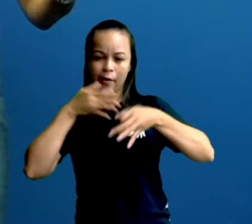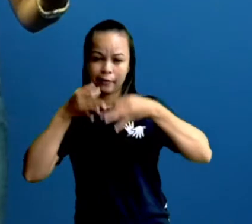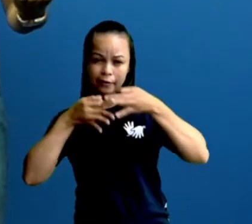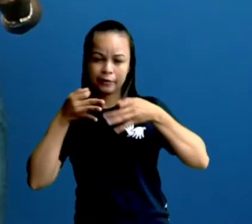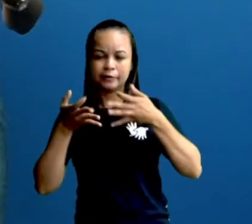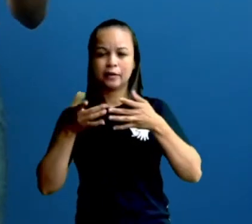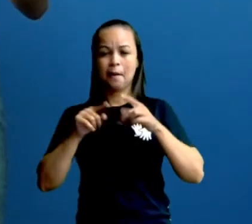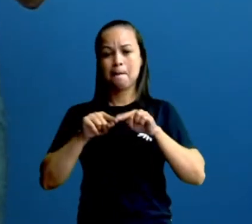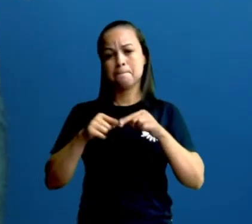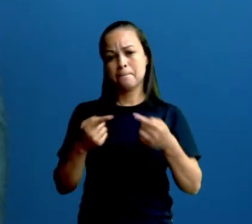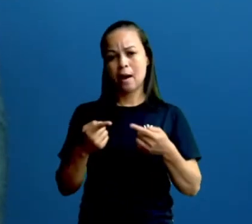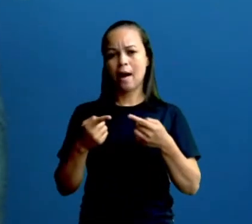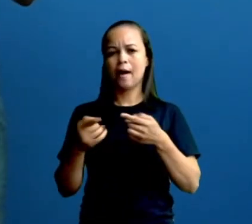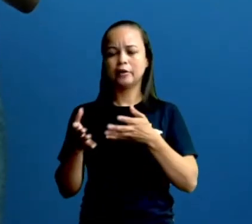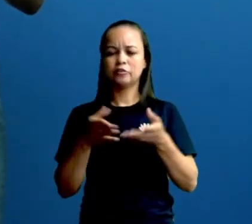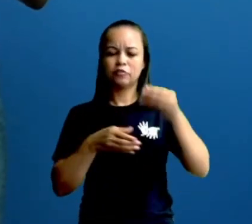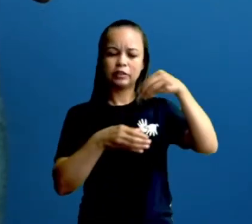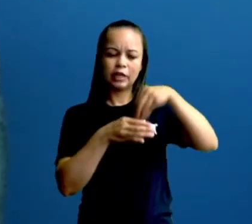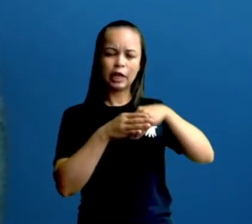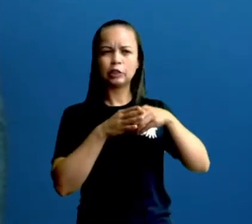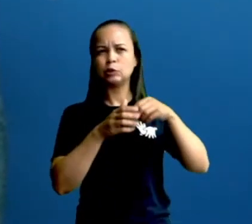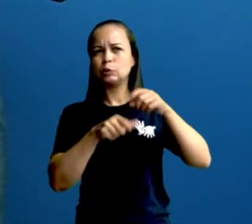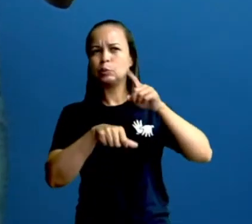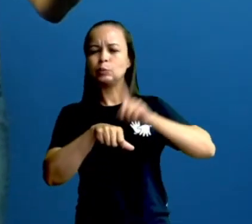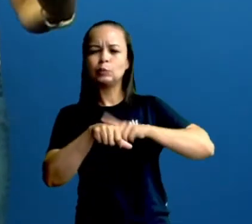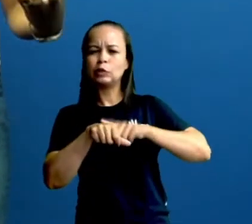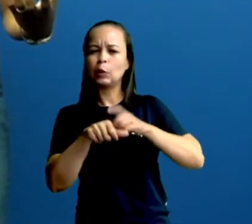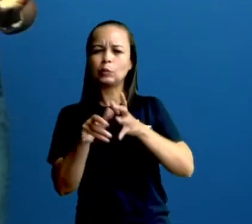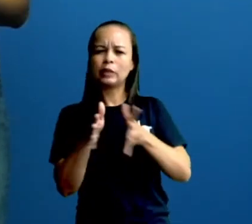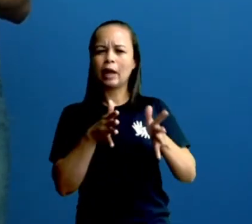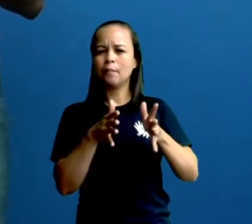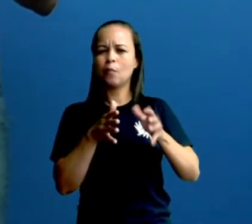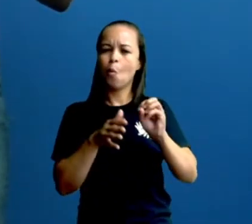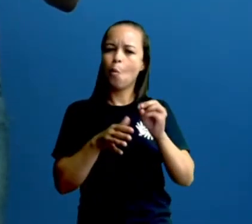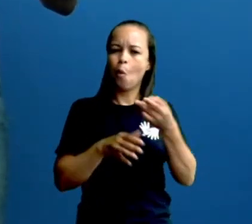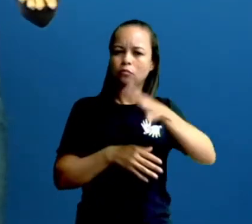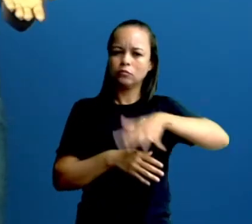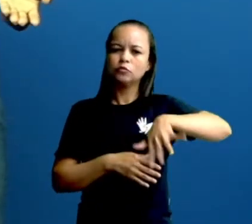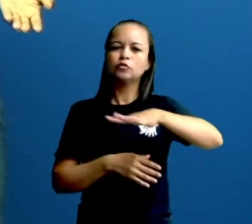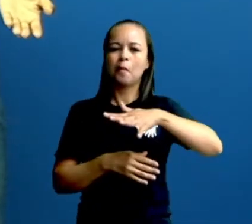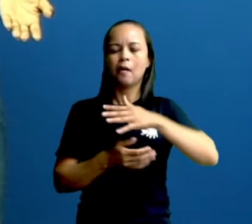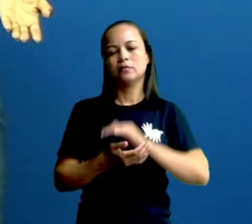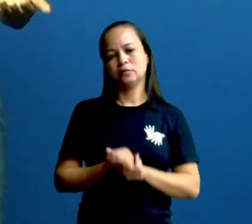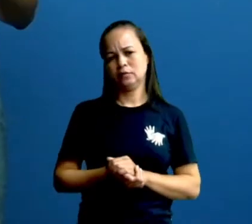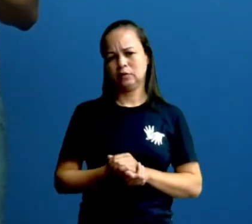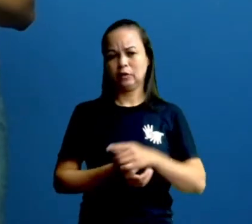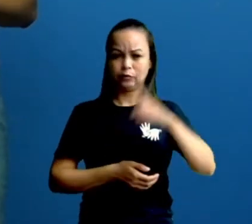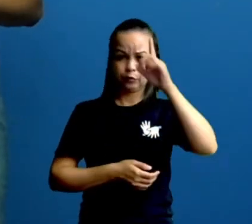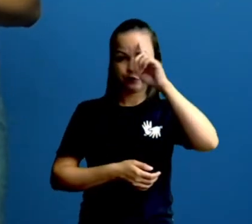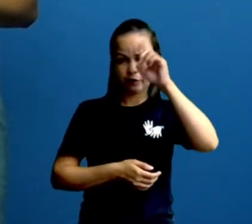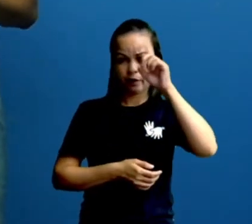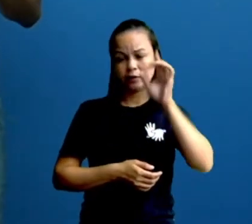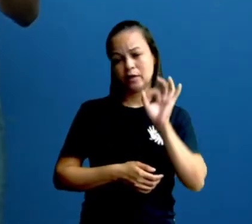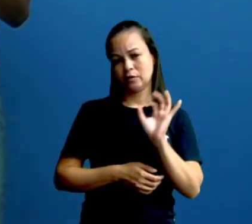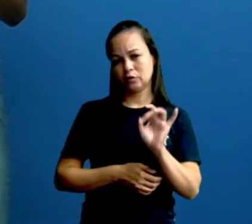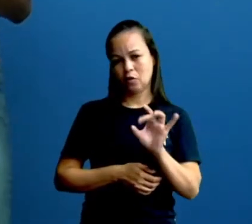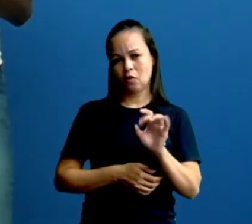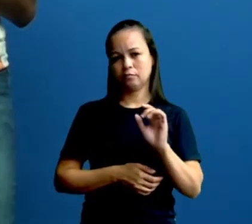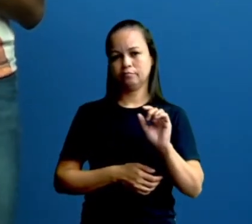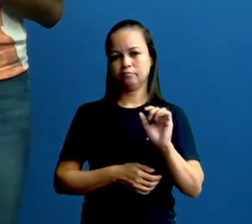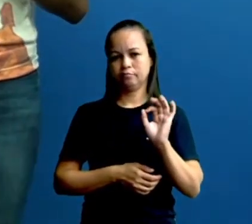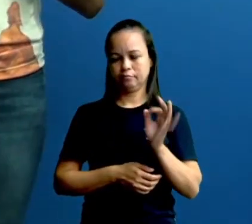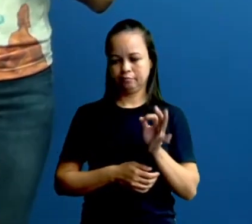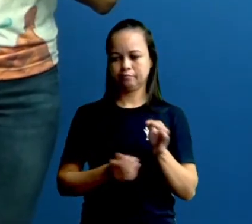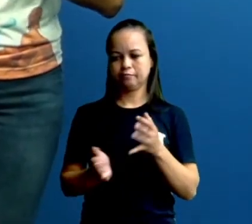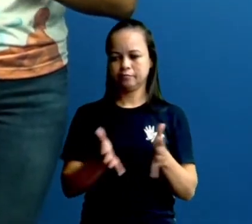não necessariamente foi dentro de um tempo ou de um espaço. Uma situação rotineira, certo?